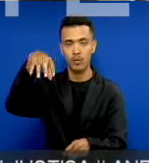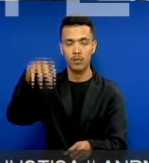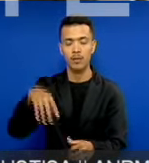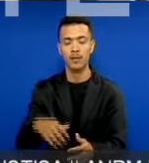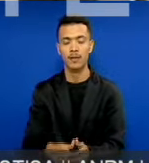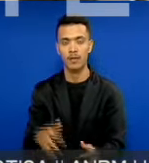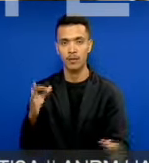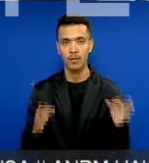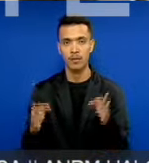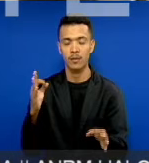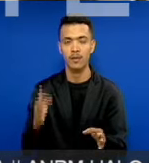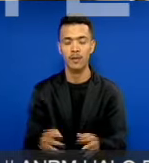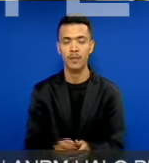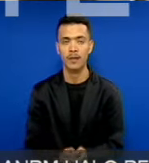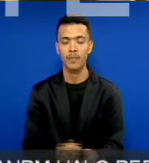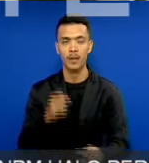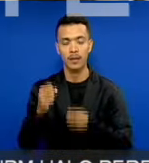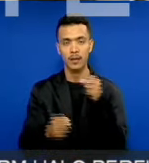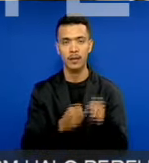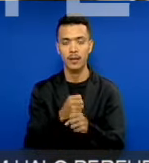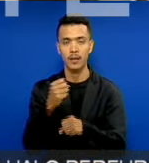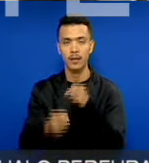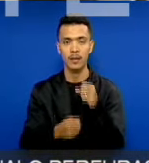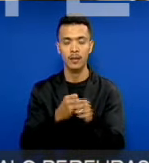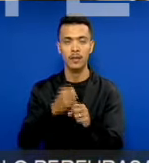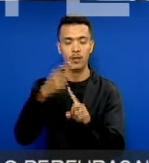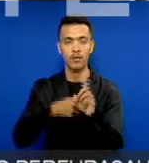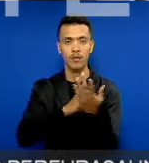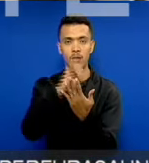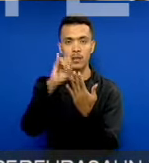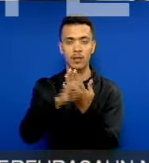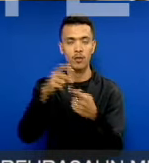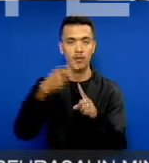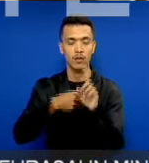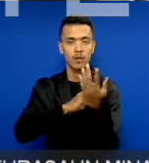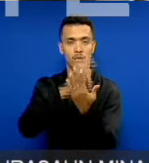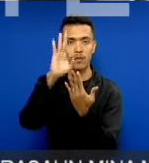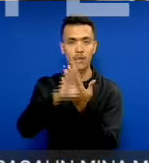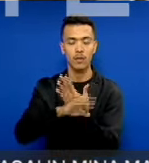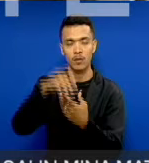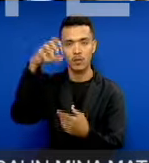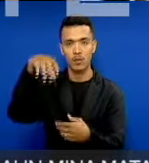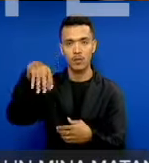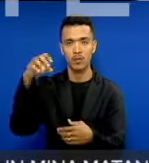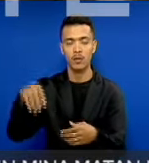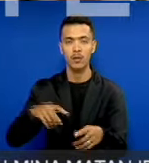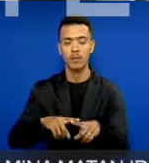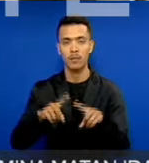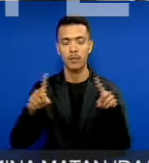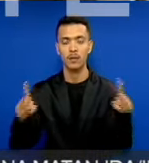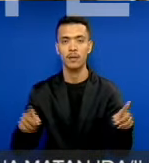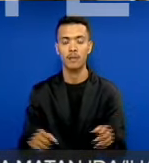Não é bem? Cara que marca tinantina em janeiro, fevereiro, uma cura, mas tinha ido,